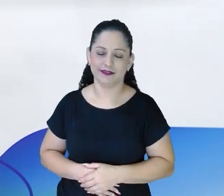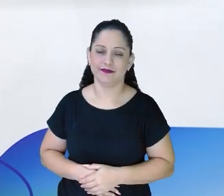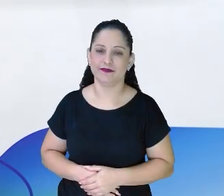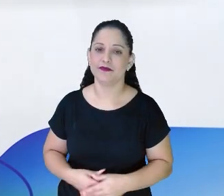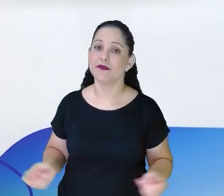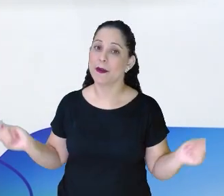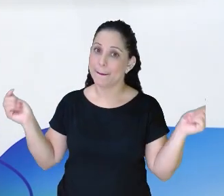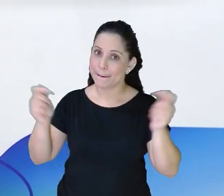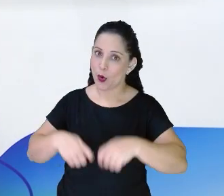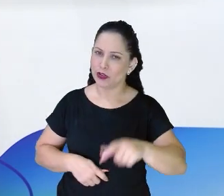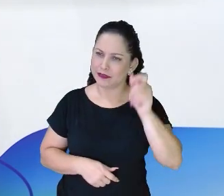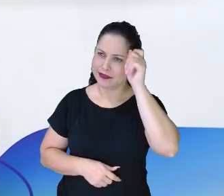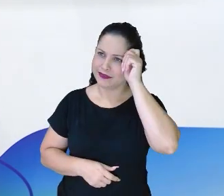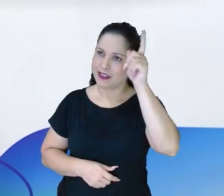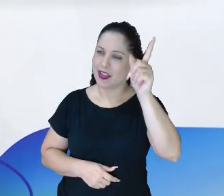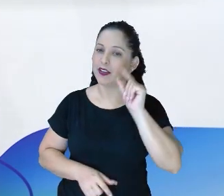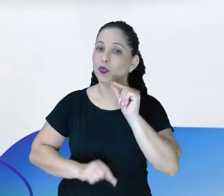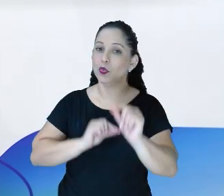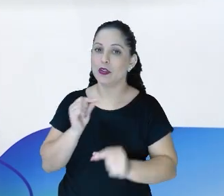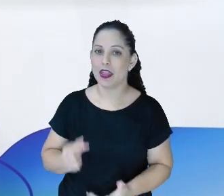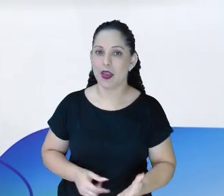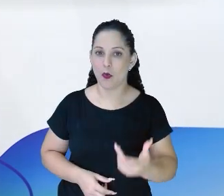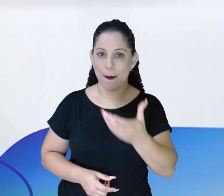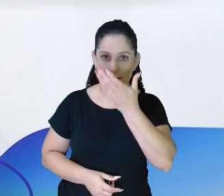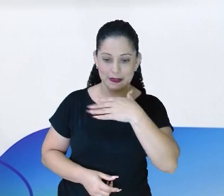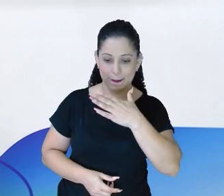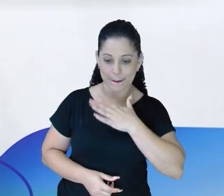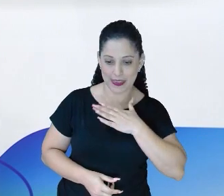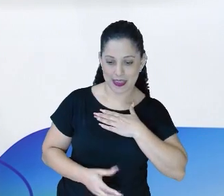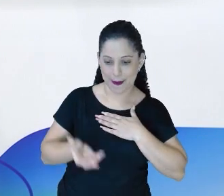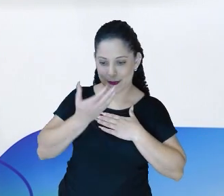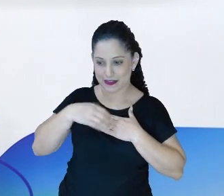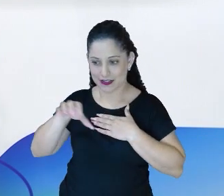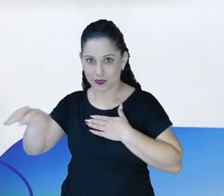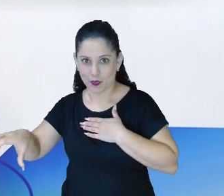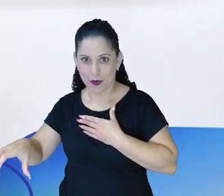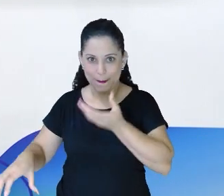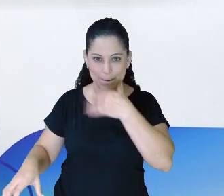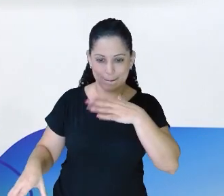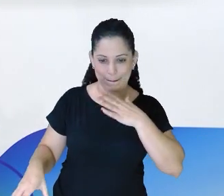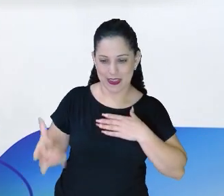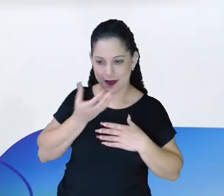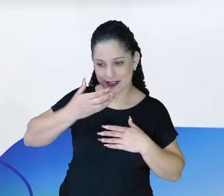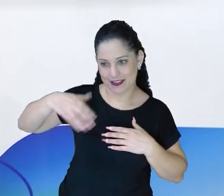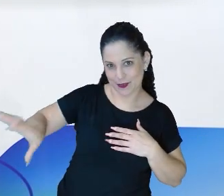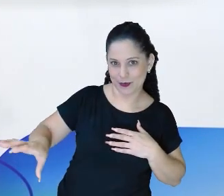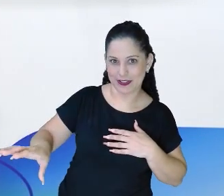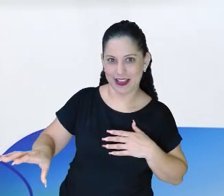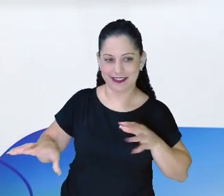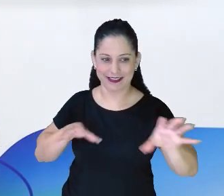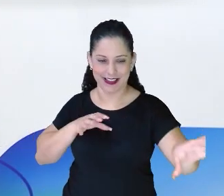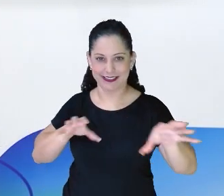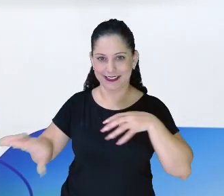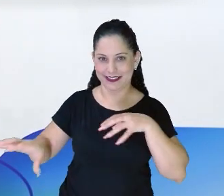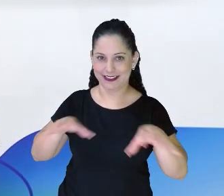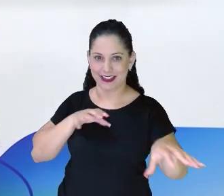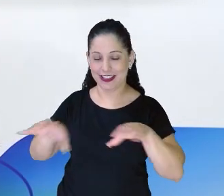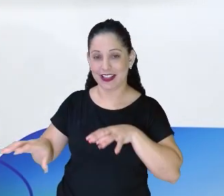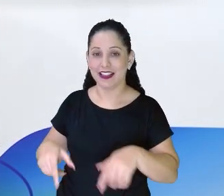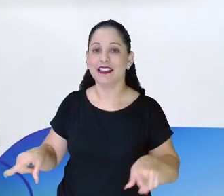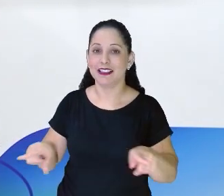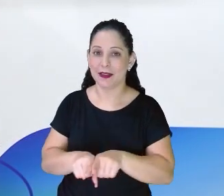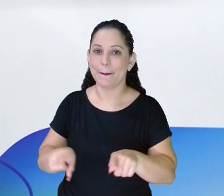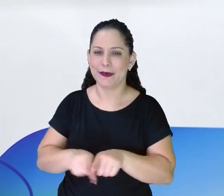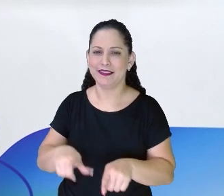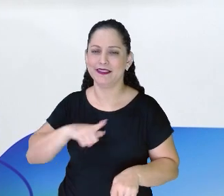pode fazer aquela ideia de uma para mim, uma para tu. Uma para mim, uma para tu, não tem? Inclusive tem até uma musiquinha de São